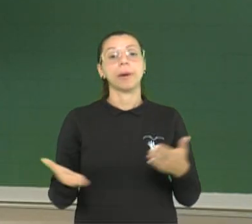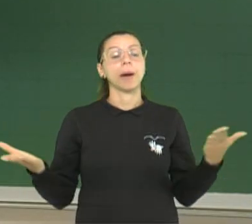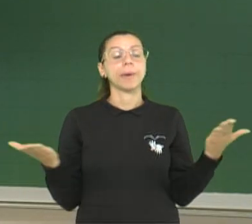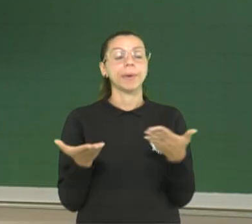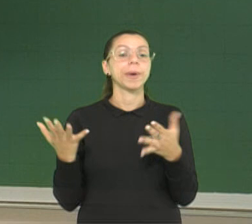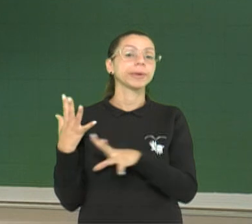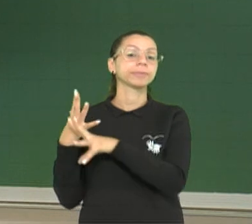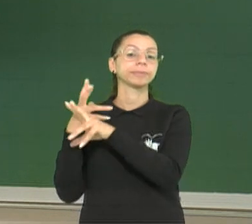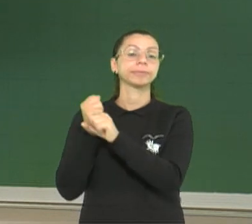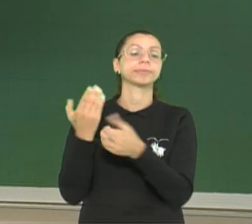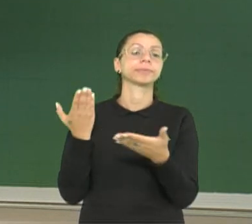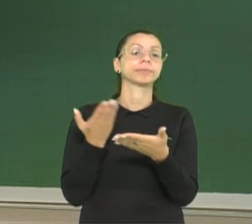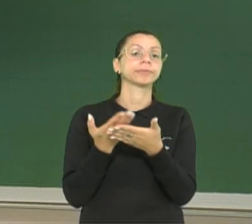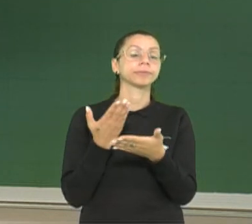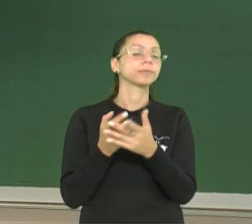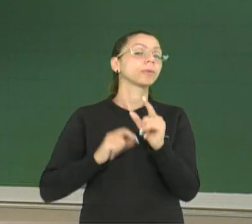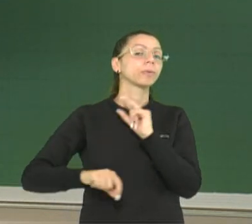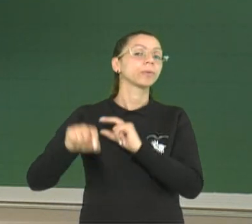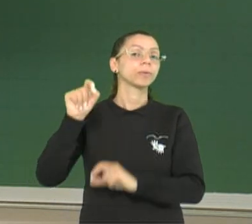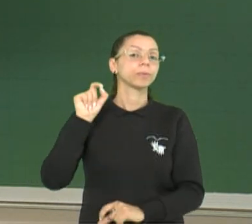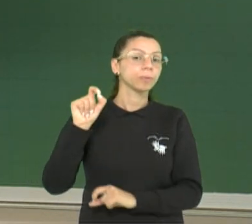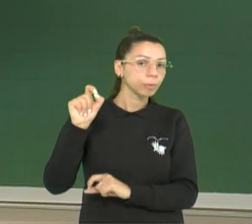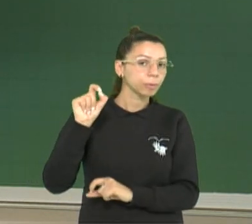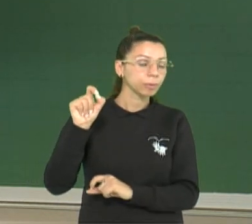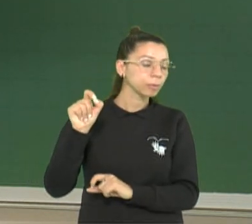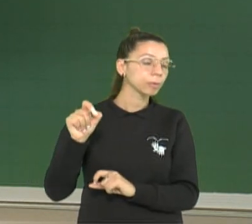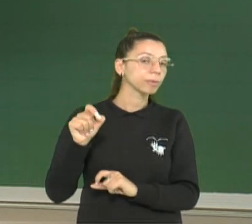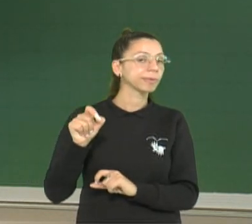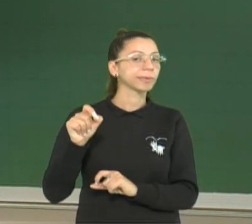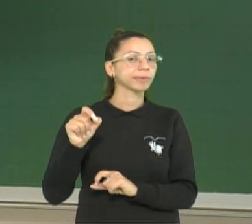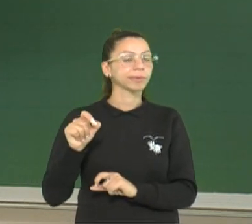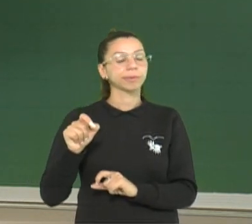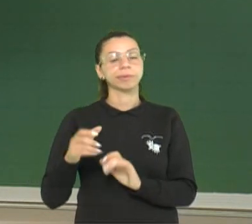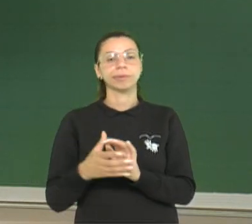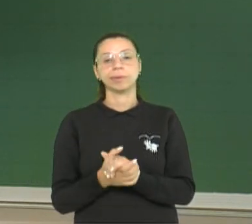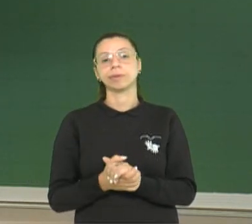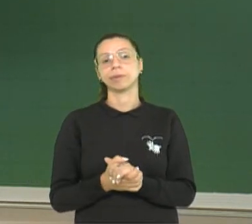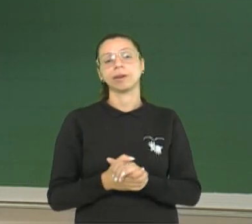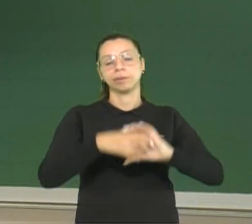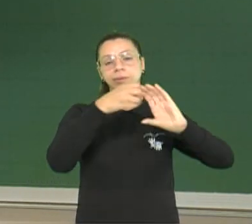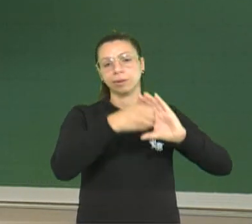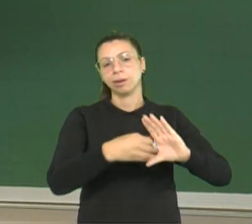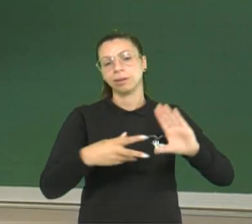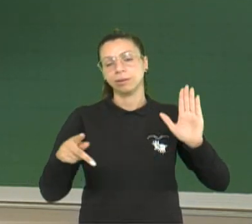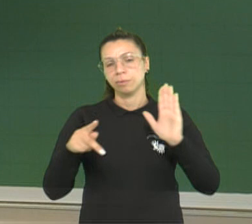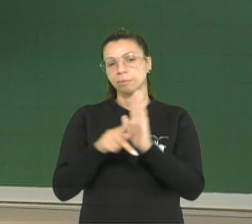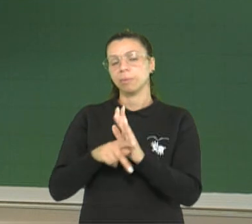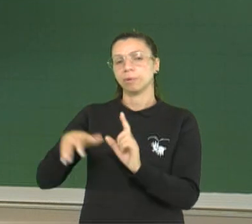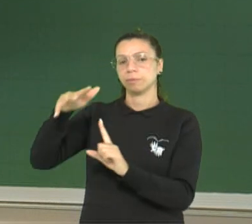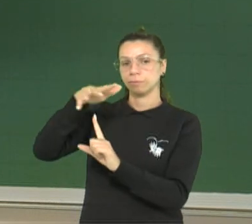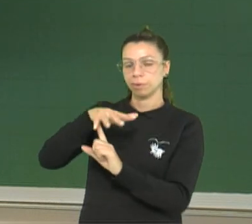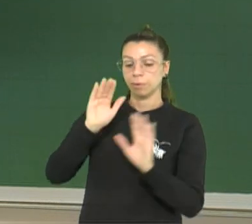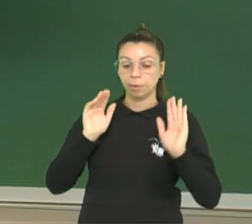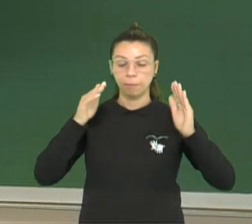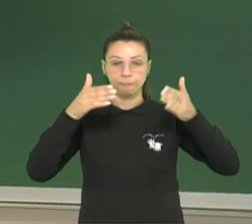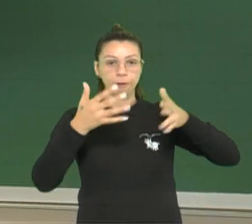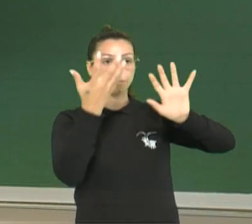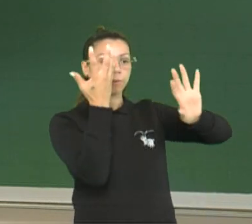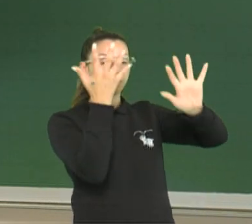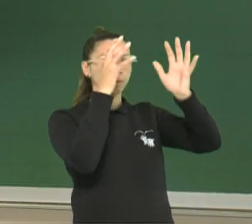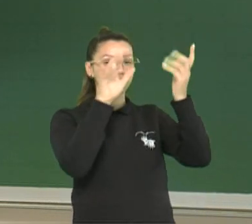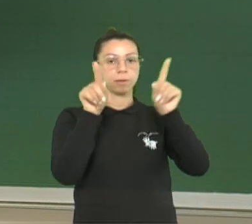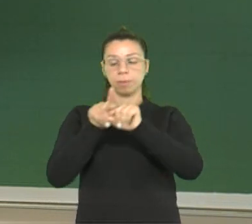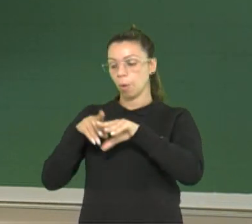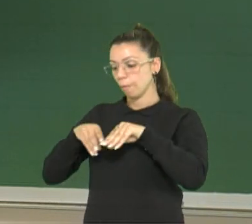nossa aula de hoje, nós falamos sobre os aspectos físicos do estado do Paraná, onde demos uma ênfase a clima e